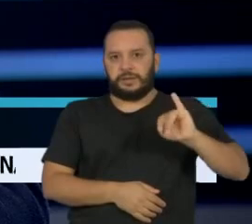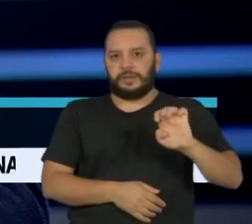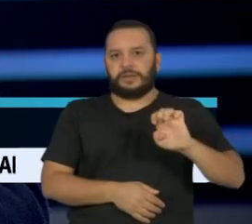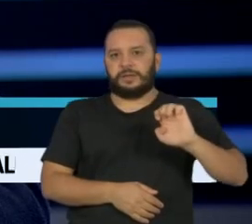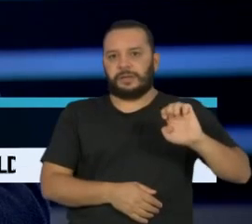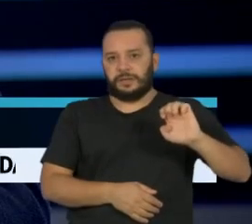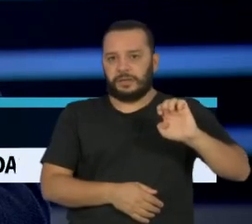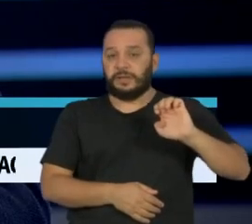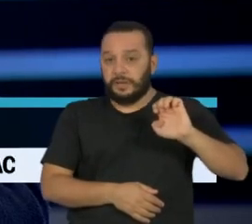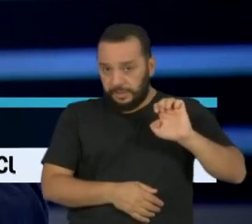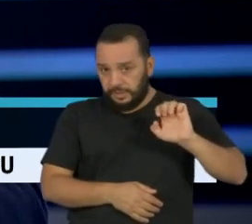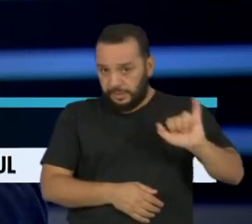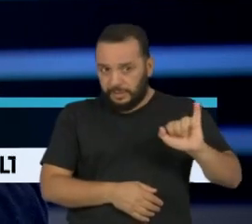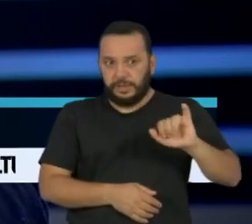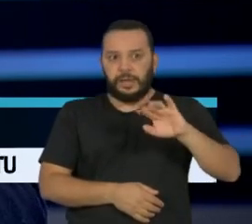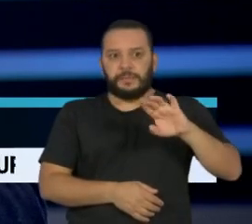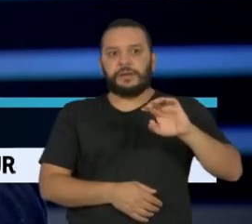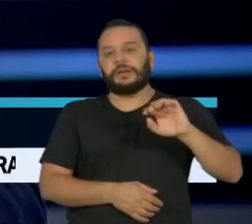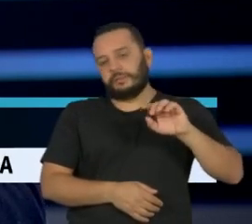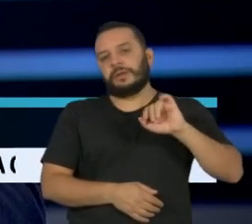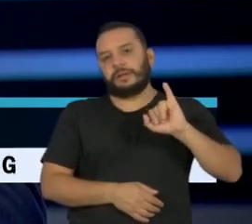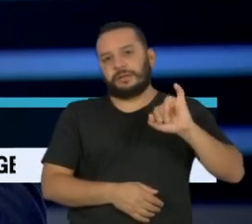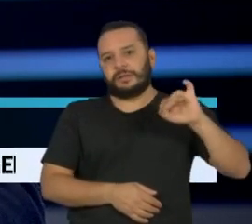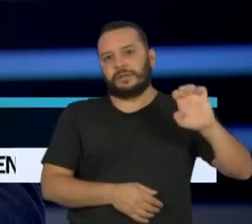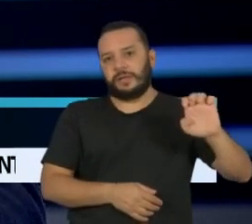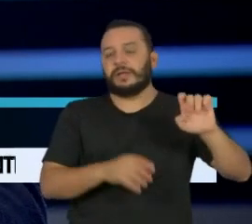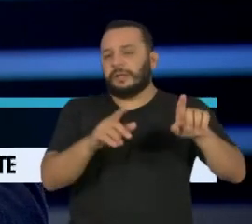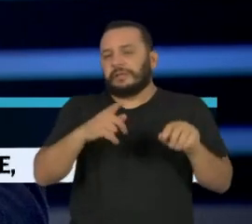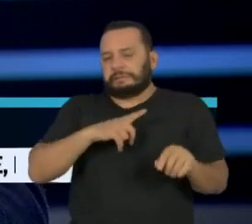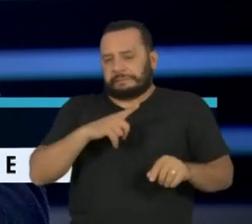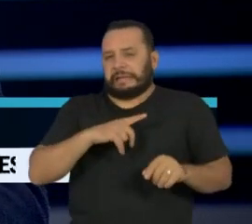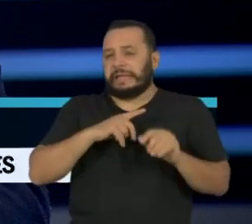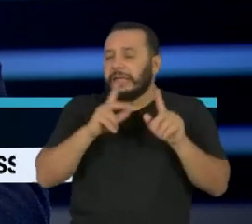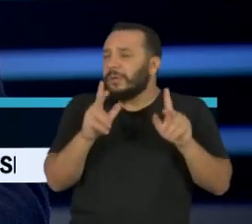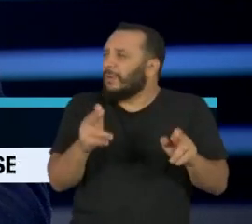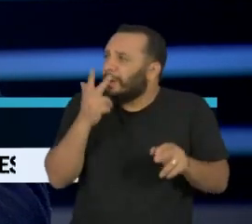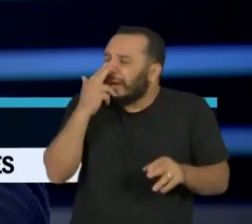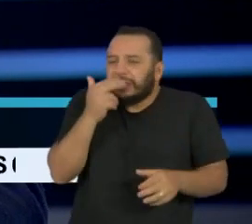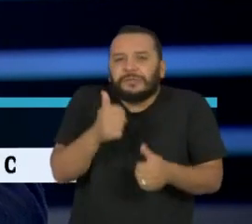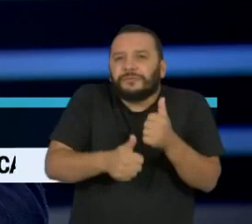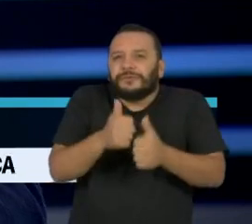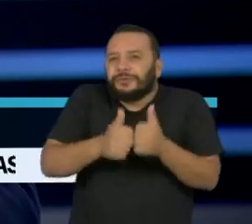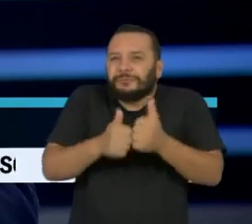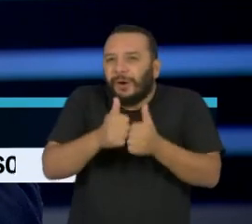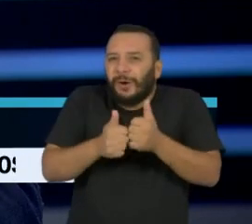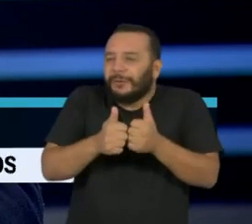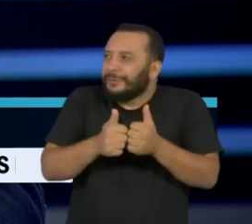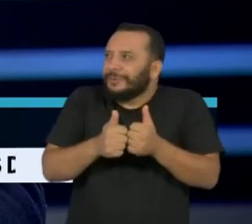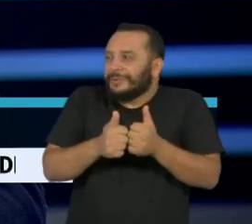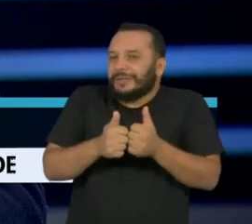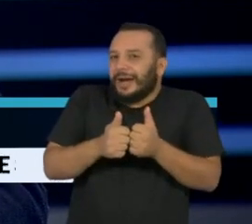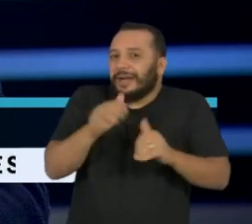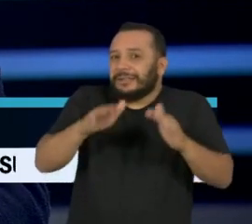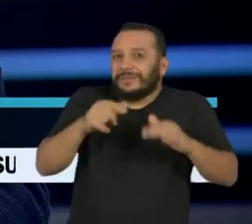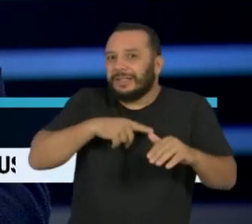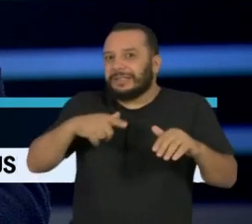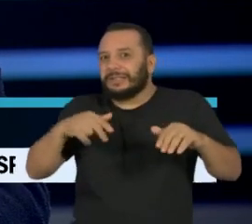eleições são imprevistas, tal, pode aparecer um sobrenatural de Almeida para lembrar o Nelson Rodrigues e tudo mudar, né?